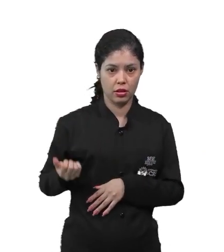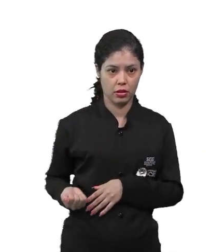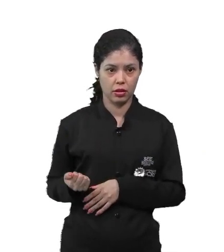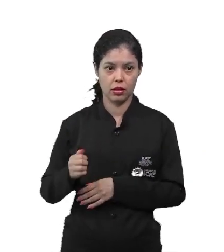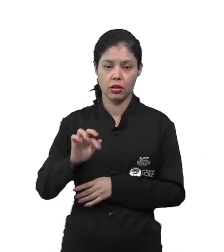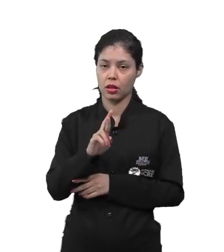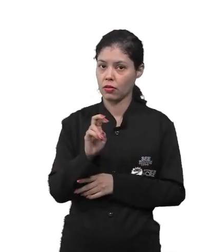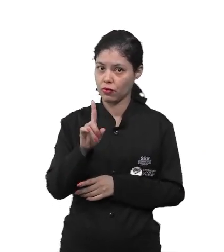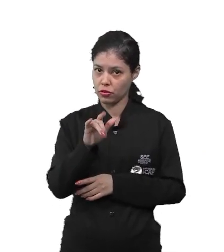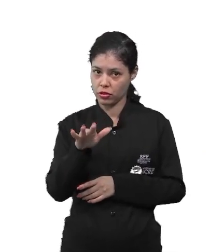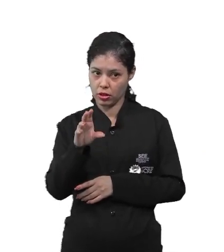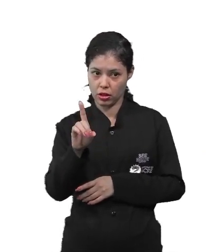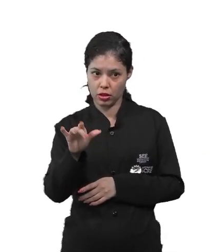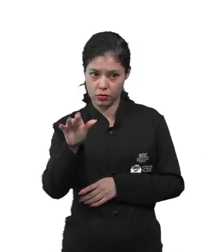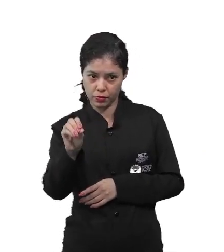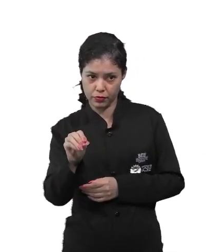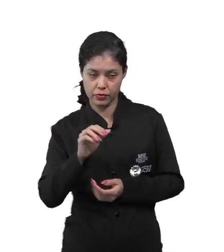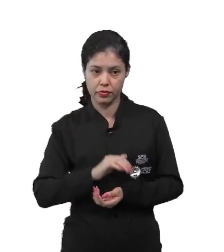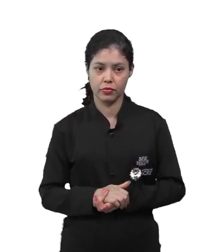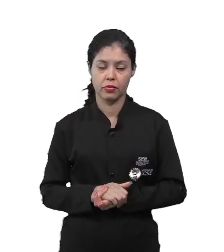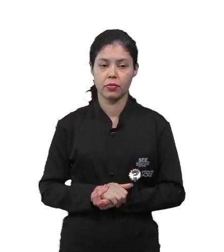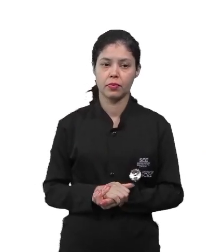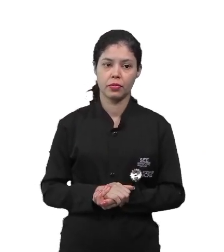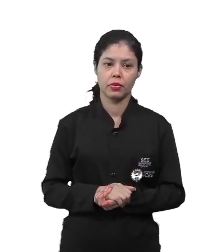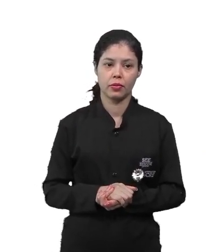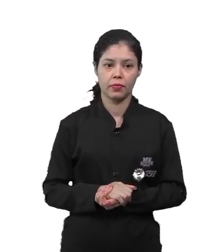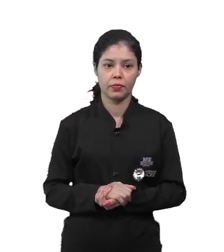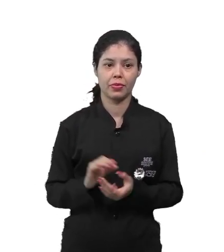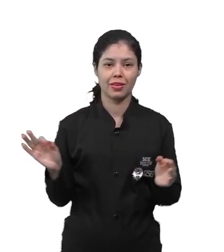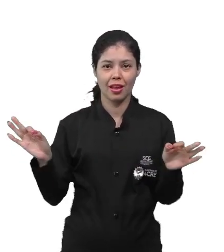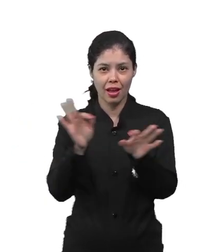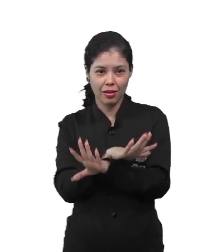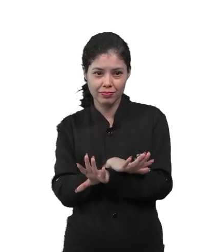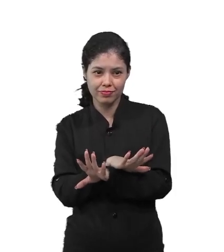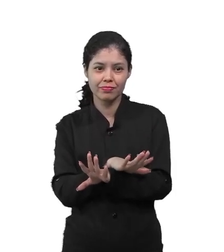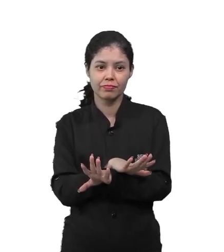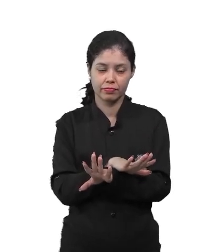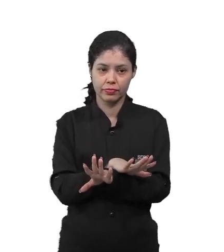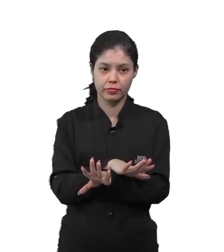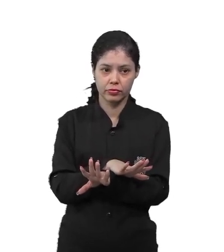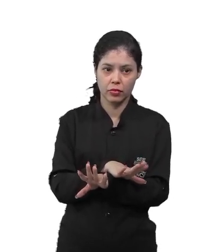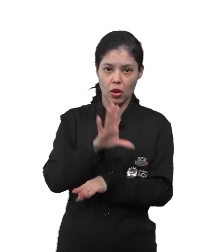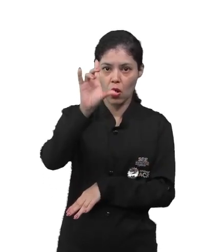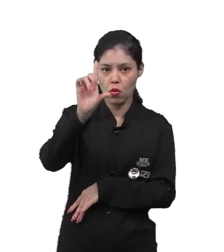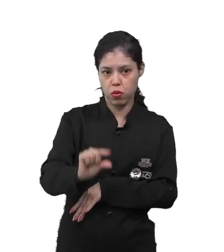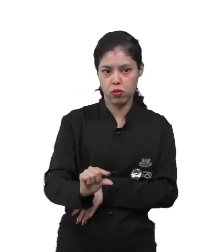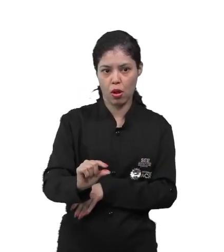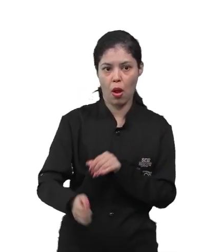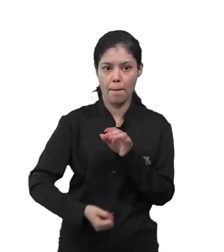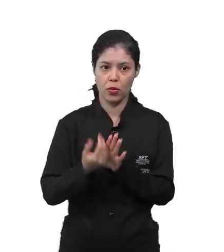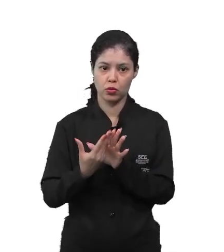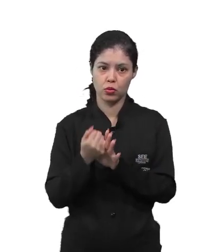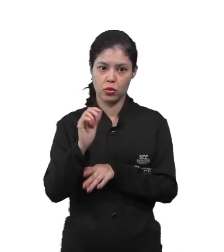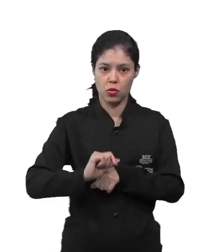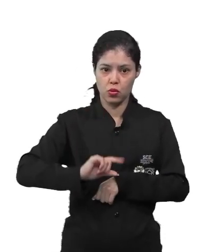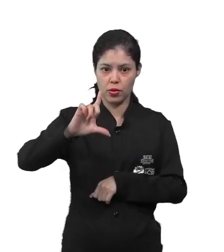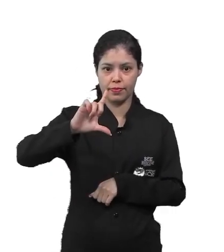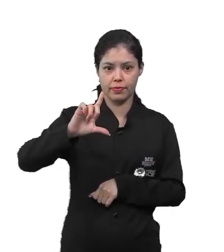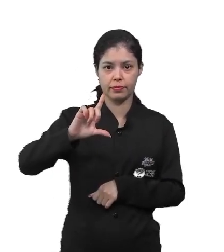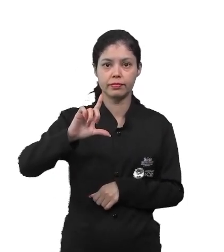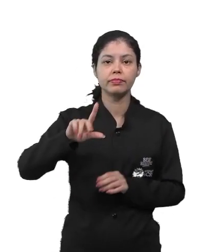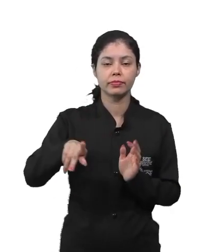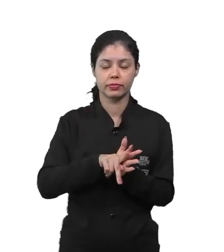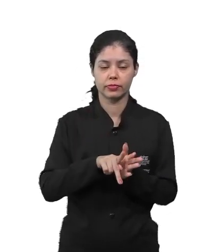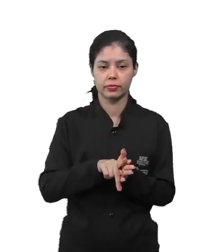recebem refugiados. Queda na oferta de produtos, com aumento nos